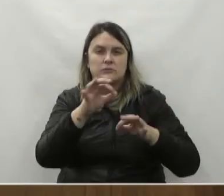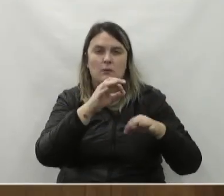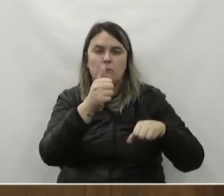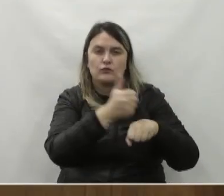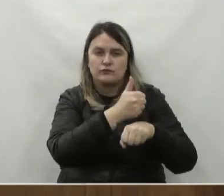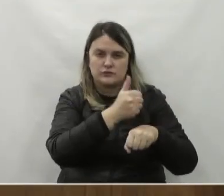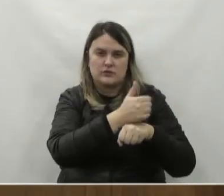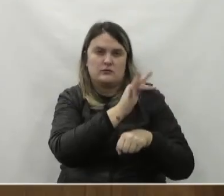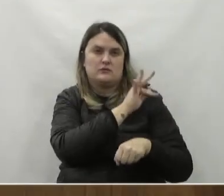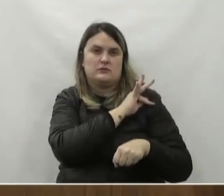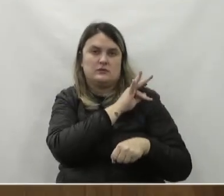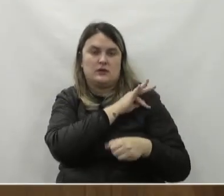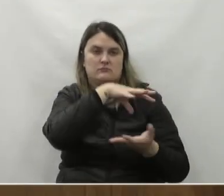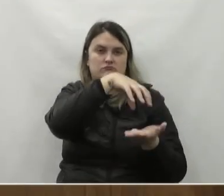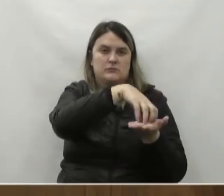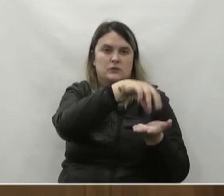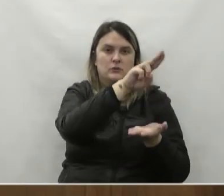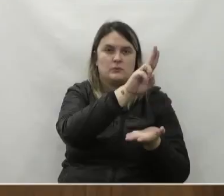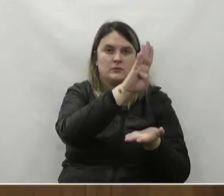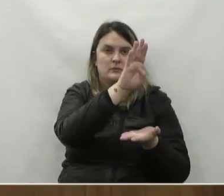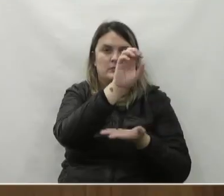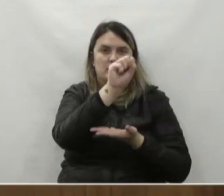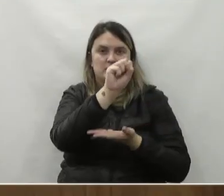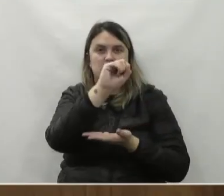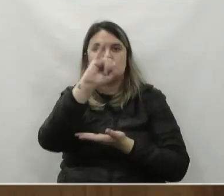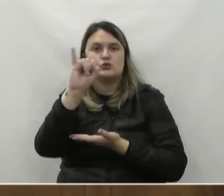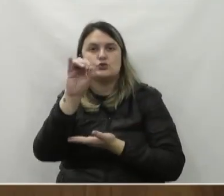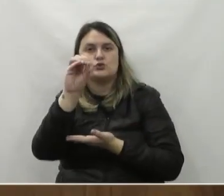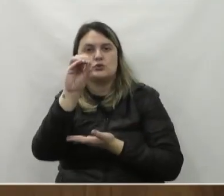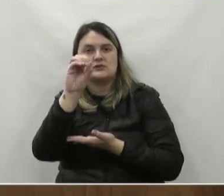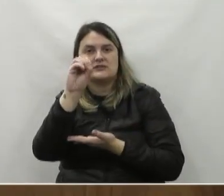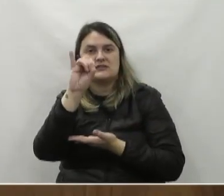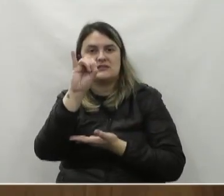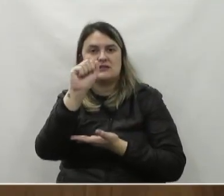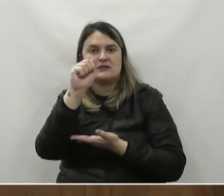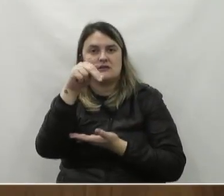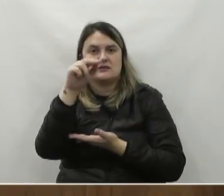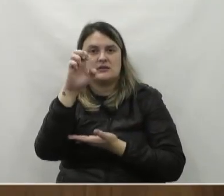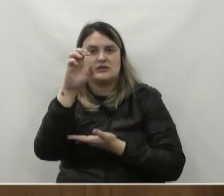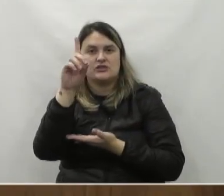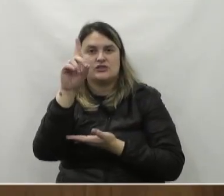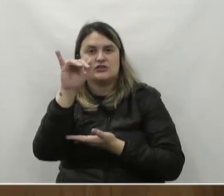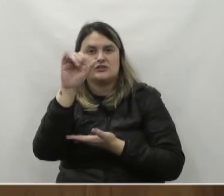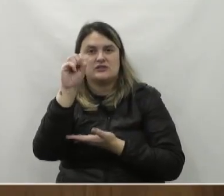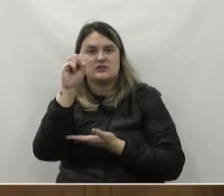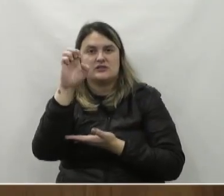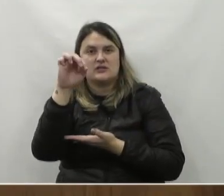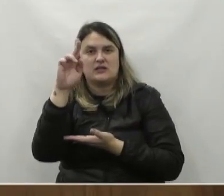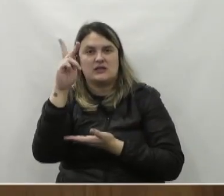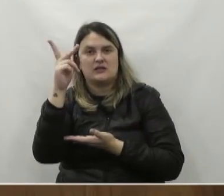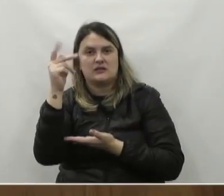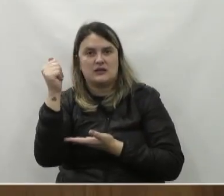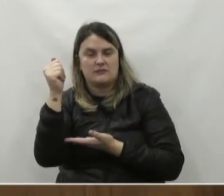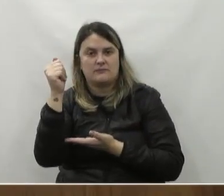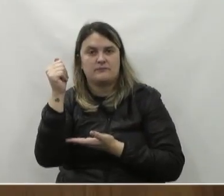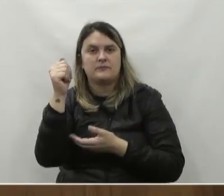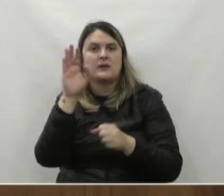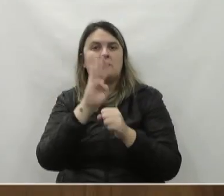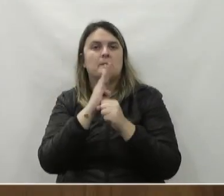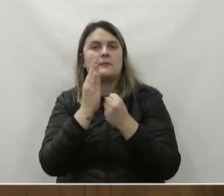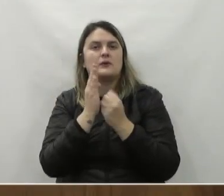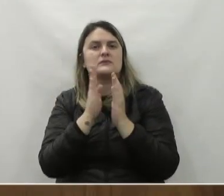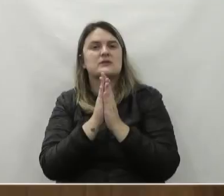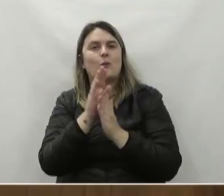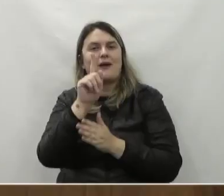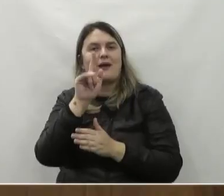Saúde Josiane de Senha Bom, localizada na rua João Ribeiro Filho, sem número, bairro São